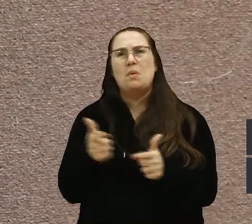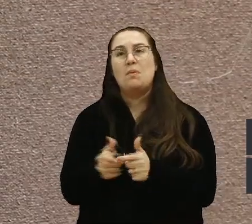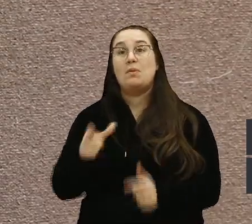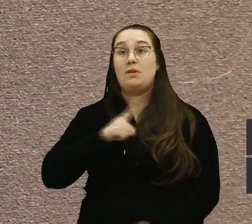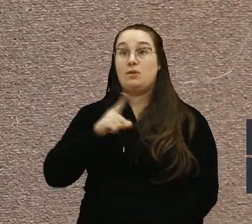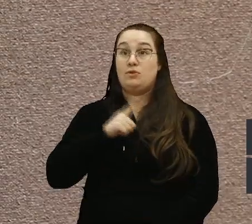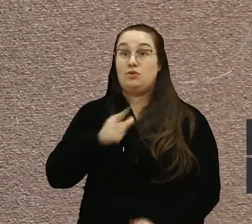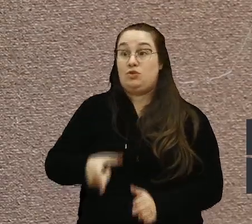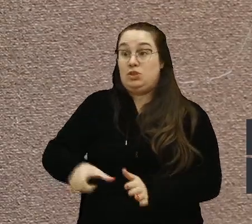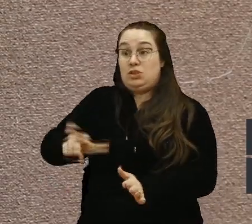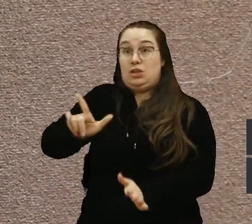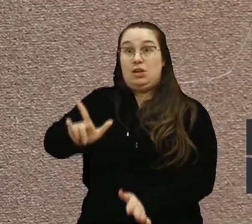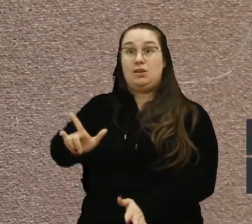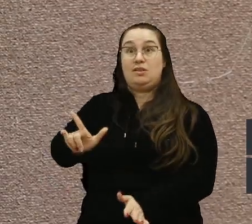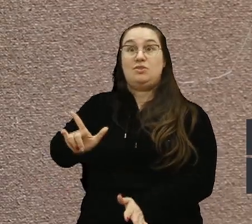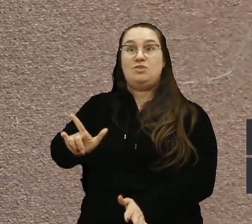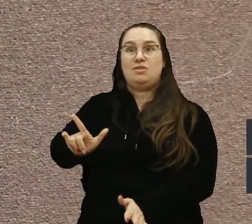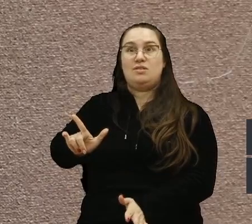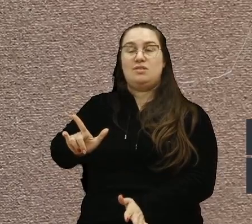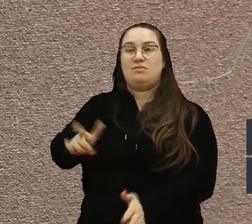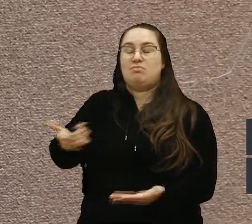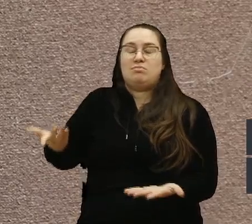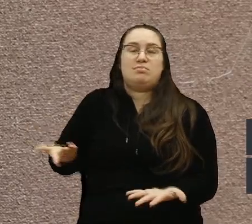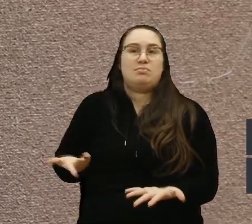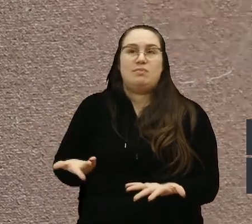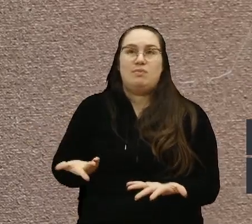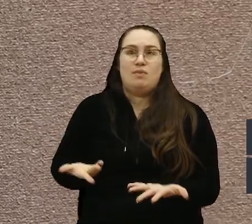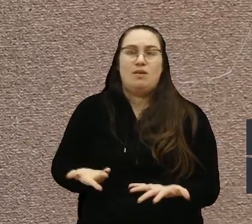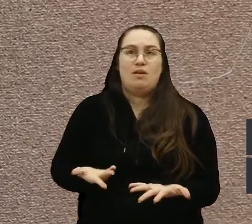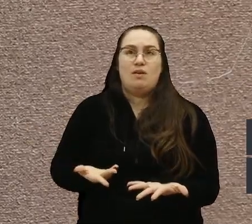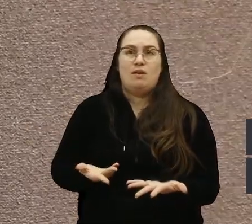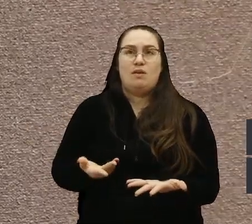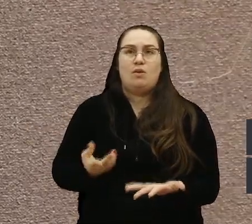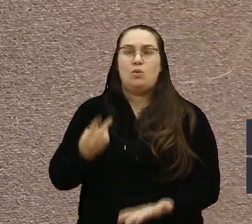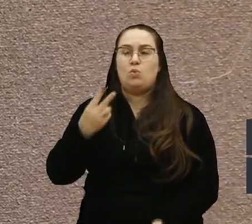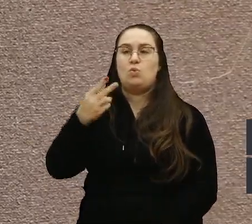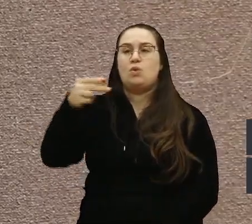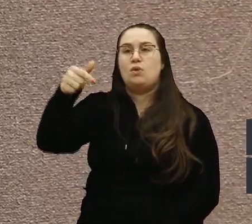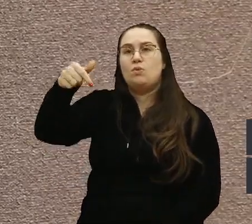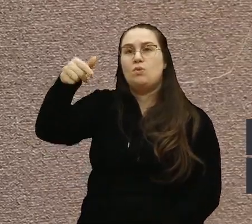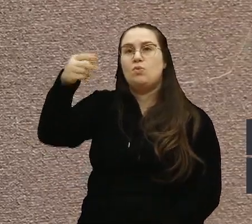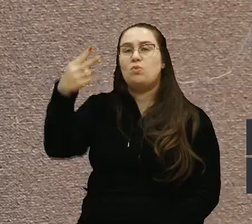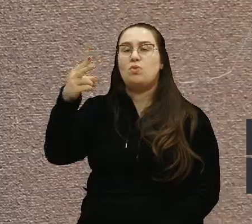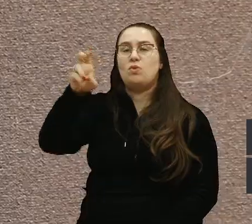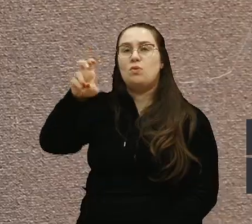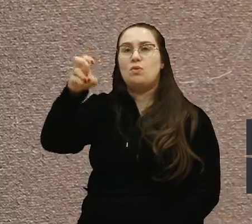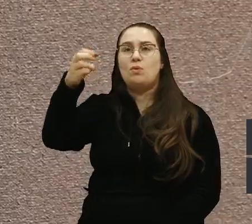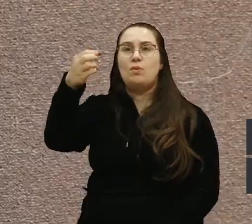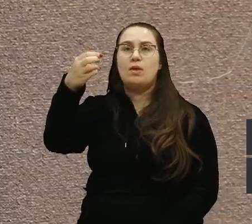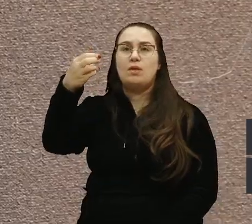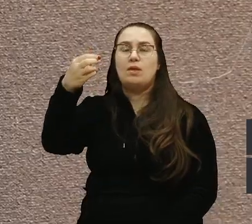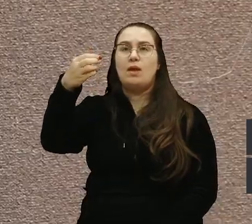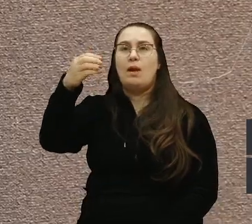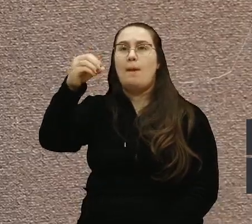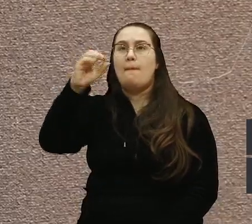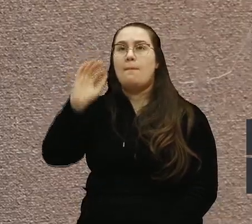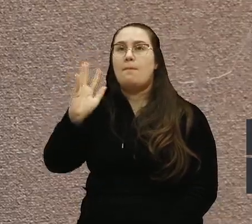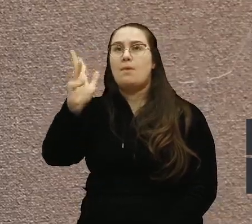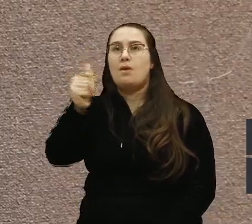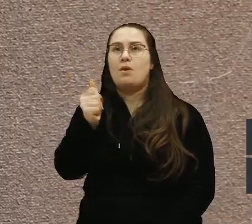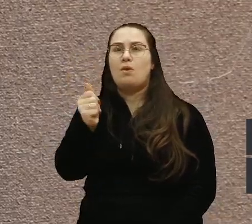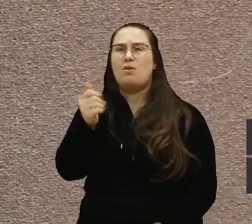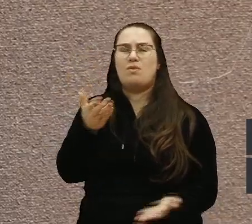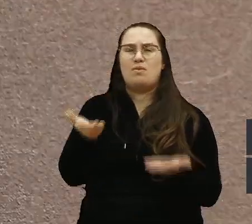tinha um superávit. Ou seja, pegando aqueles 250 milhões que tinha na campanha e agora tem menos 200